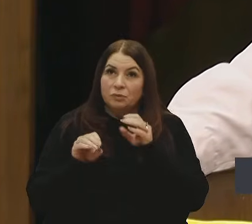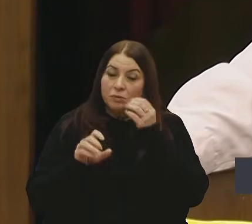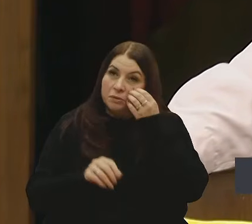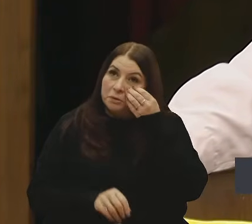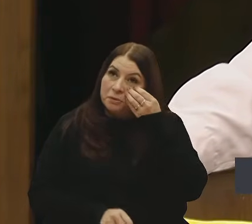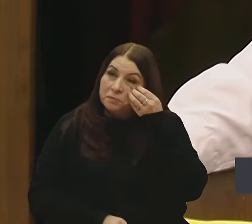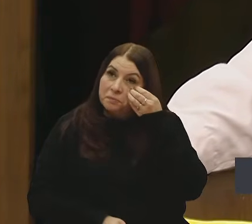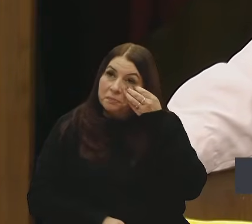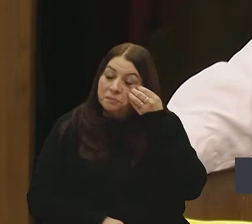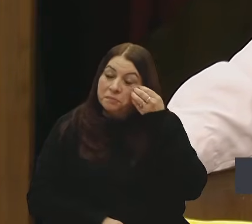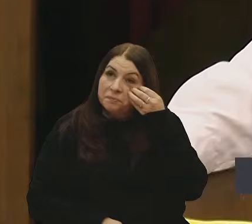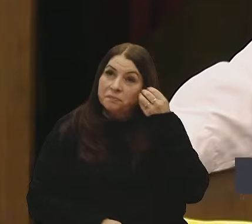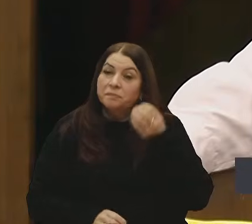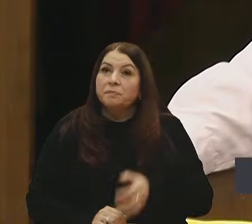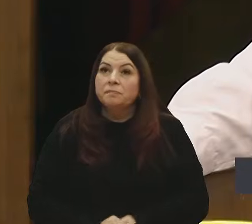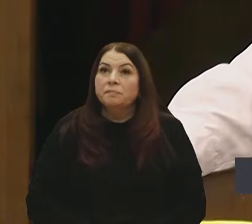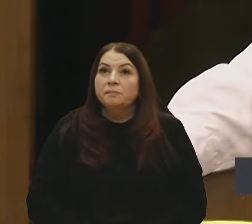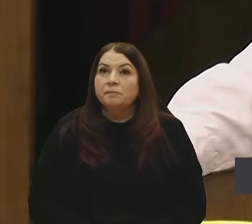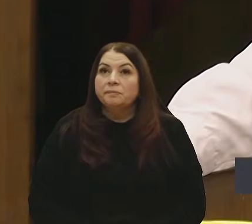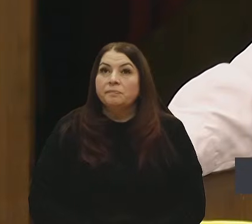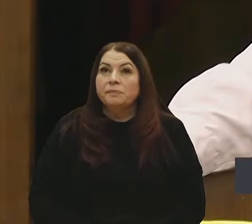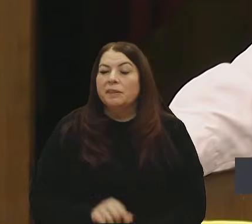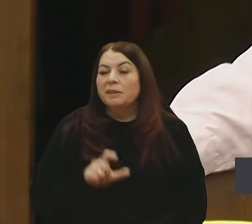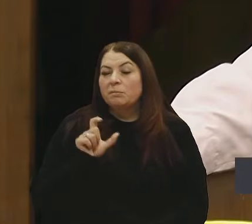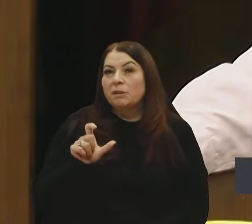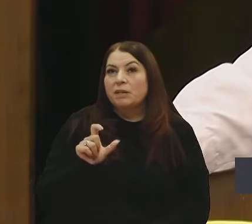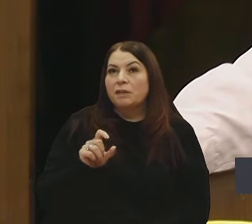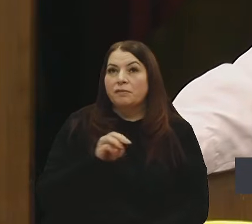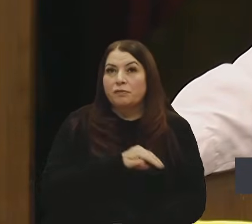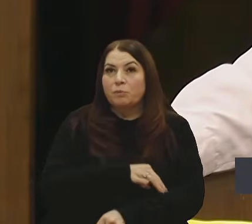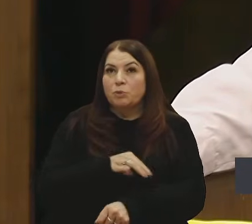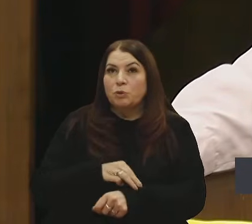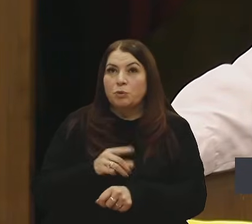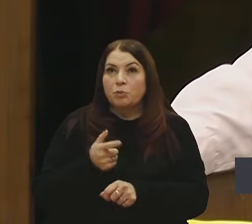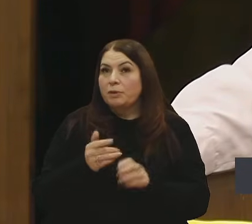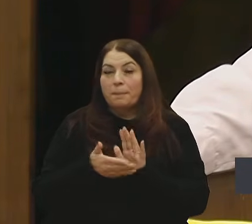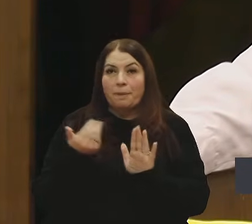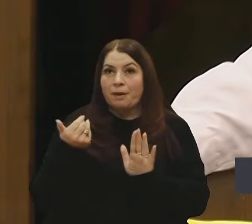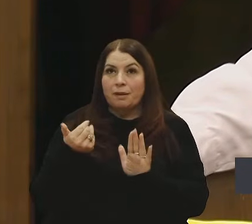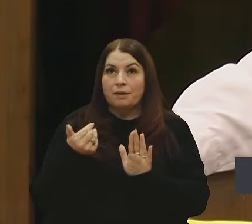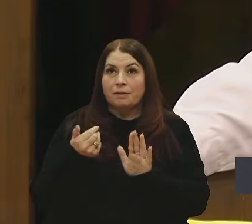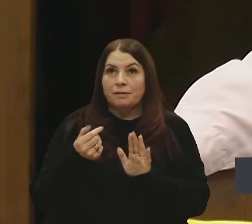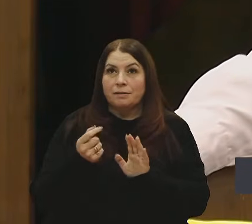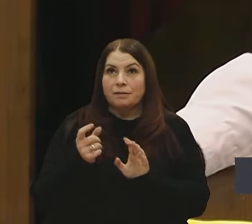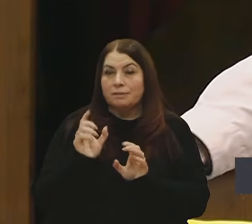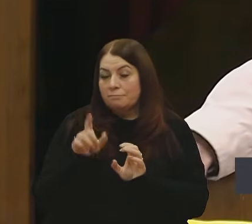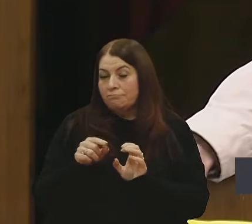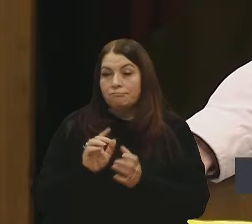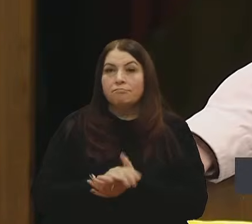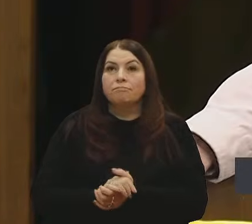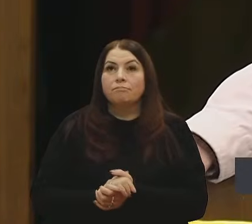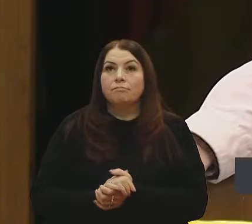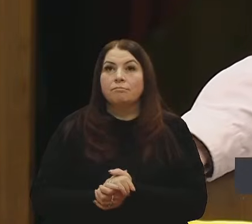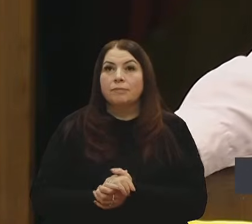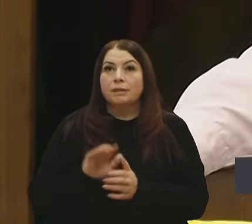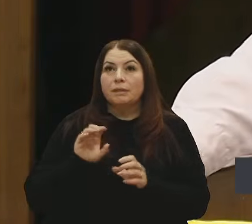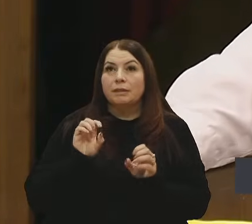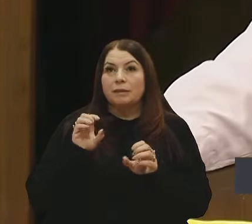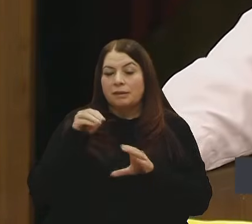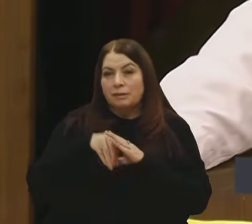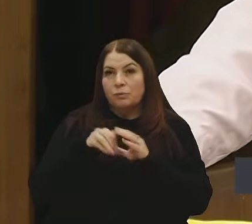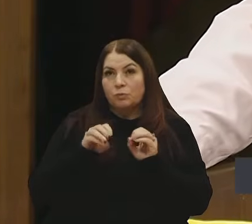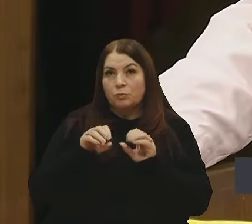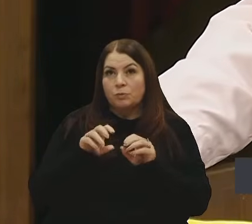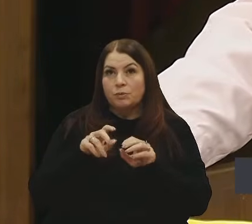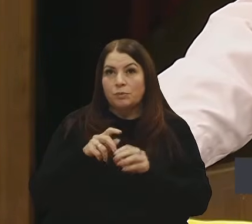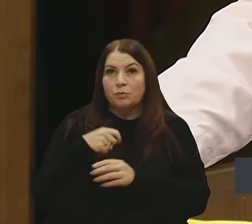educacional. Essa palavra monitor não existe mais no nosso vocabulário na educação do Rio Grande do